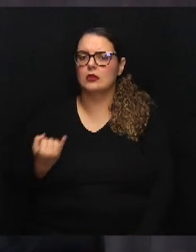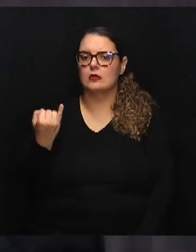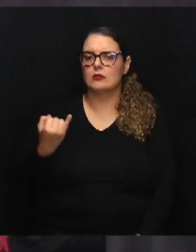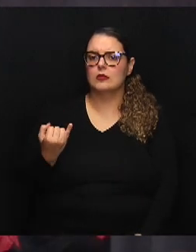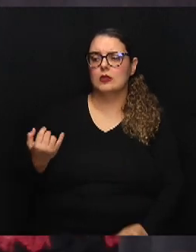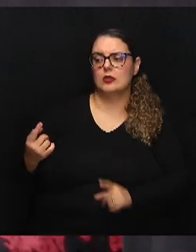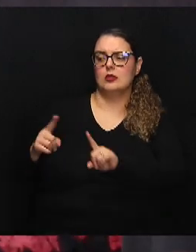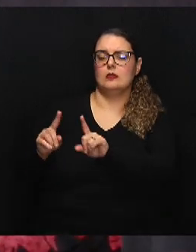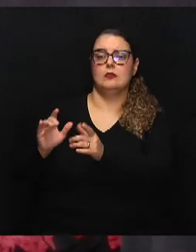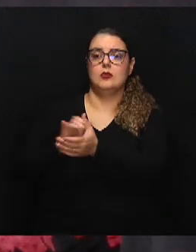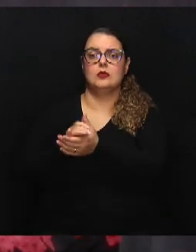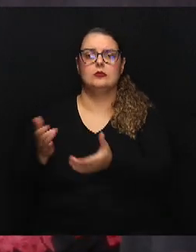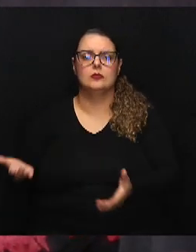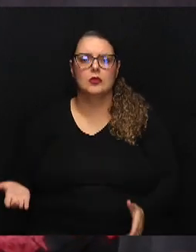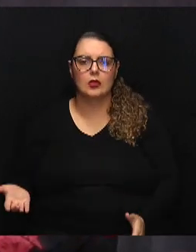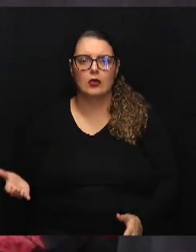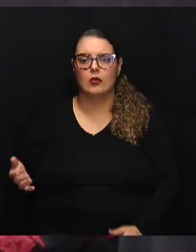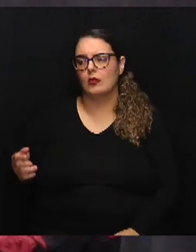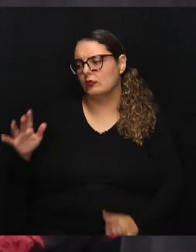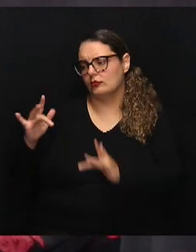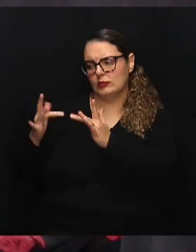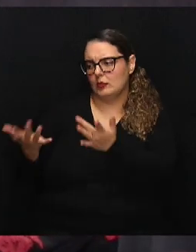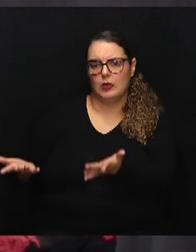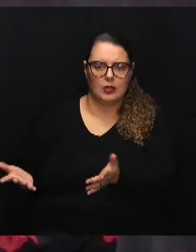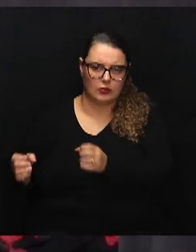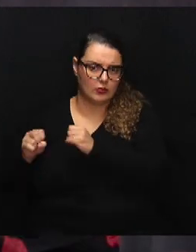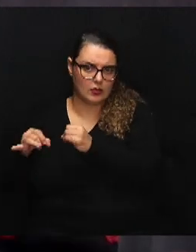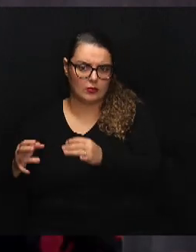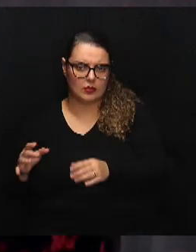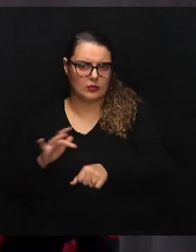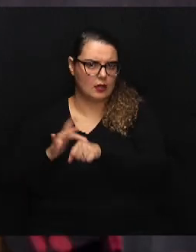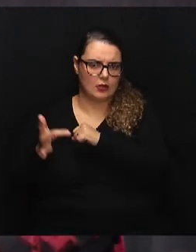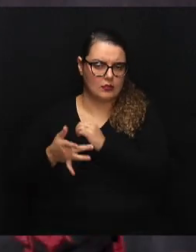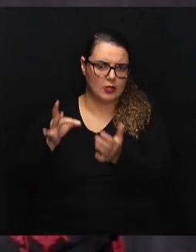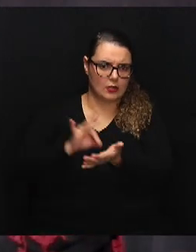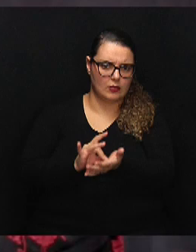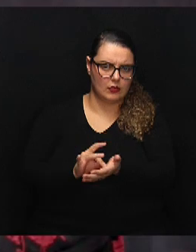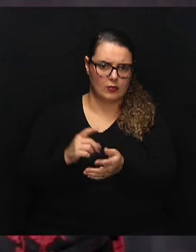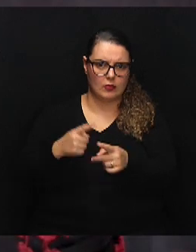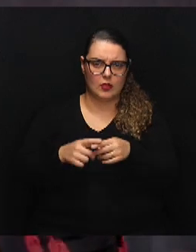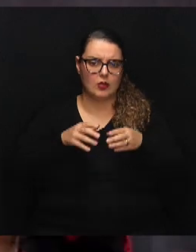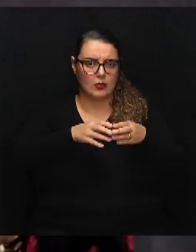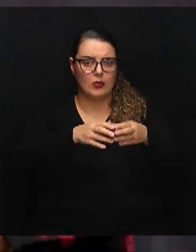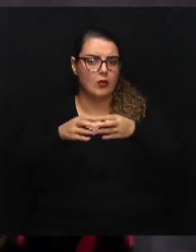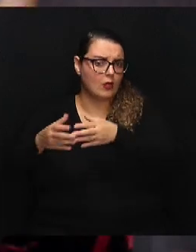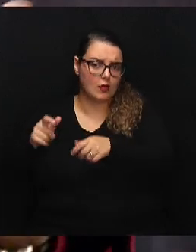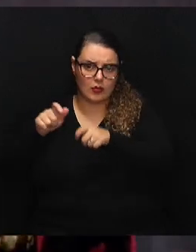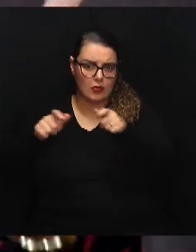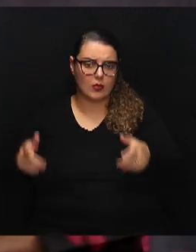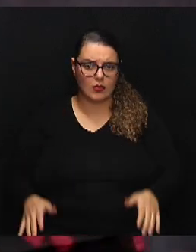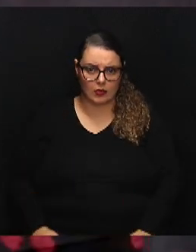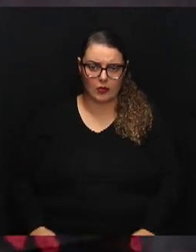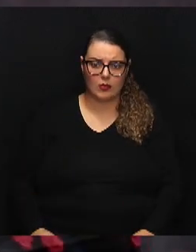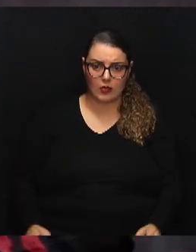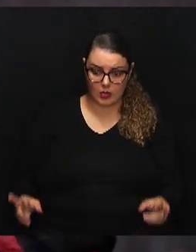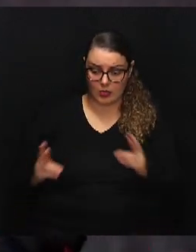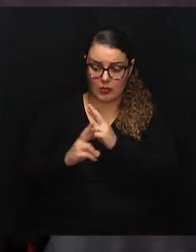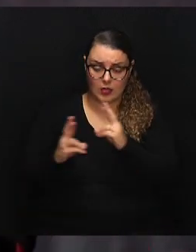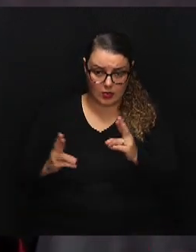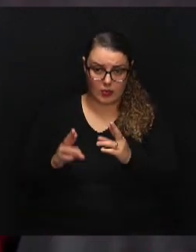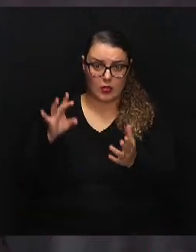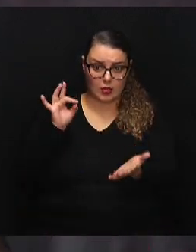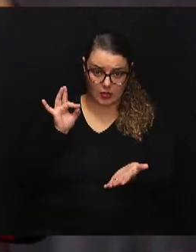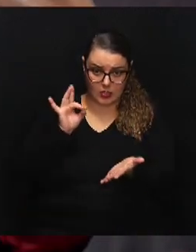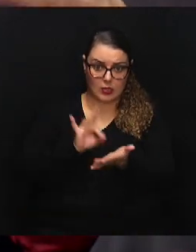parceiro, oficializar isso nas redes sociais? Porque você convive com pessoas. Então, a relação estará